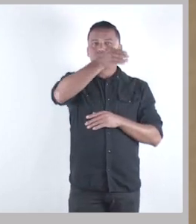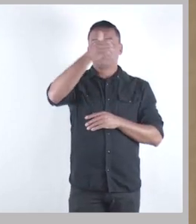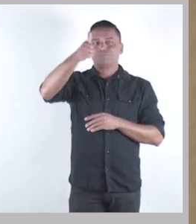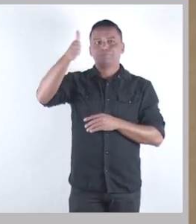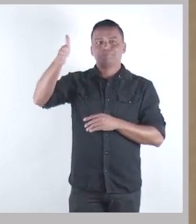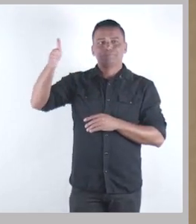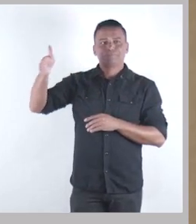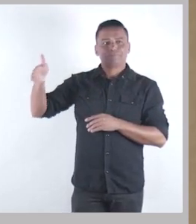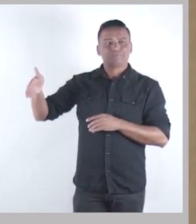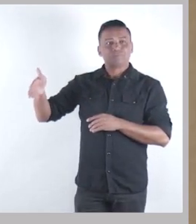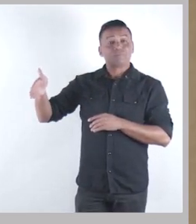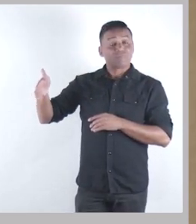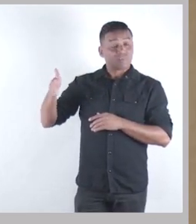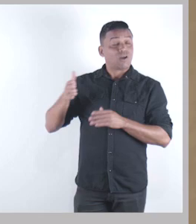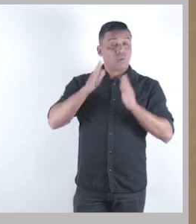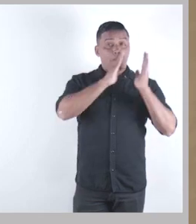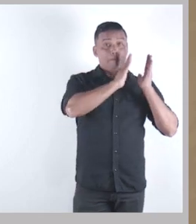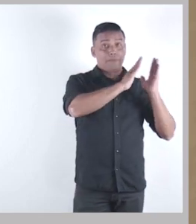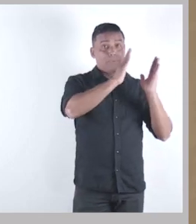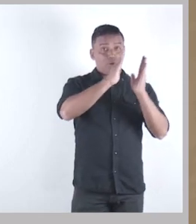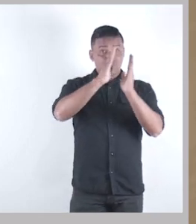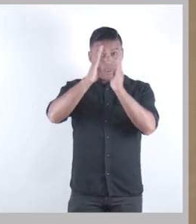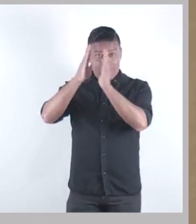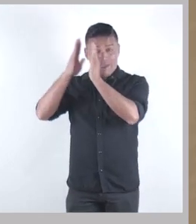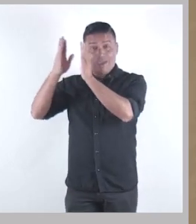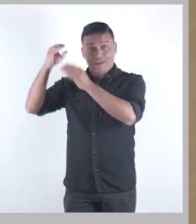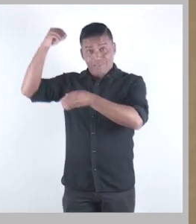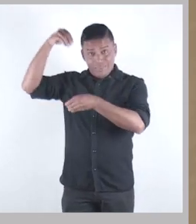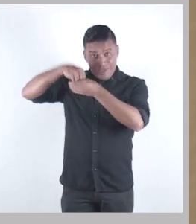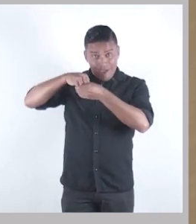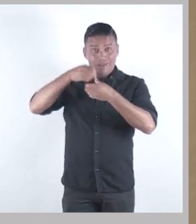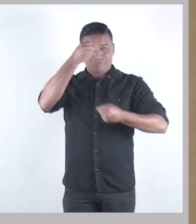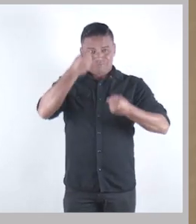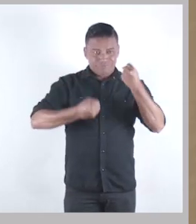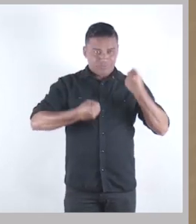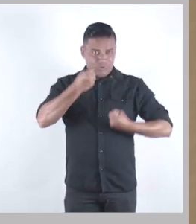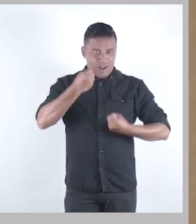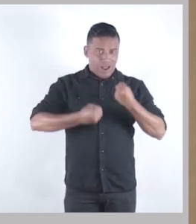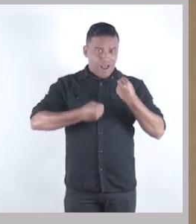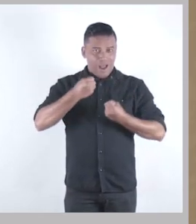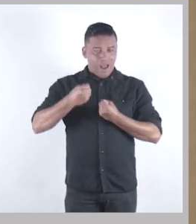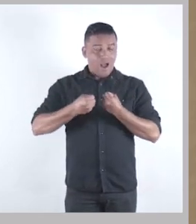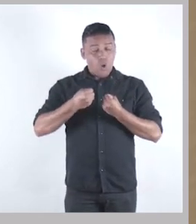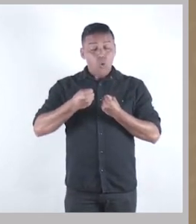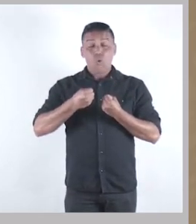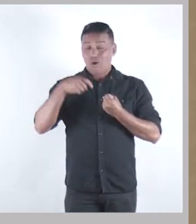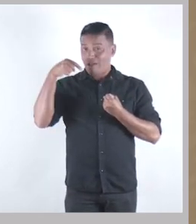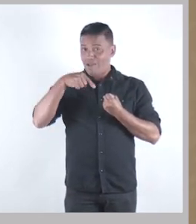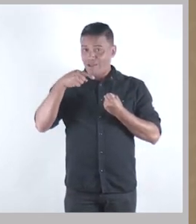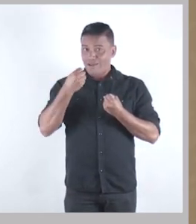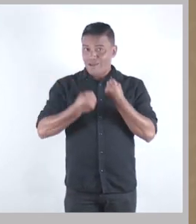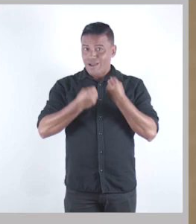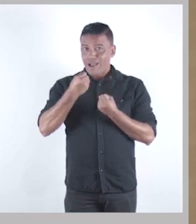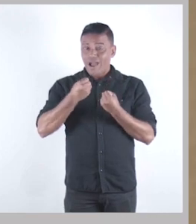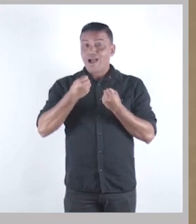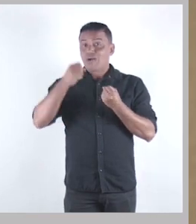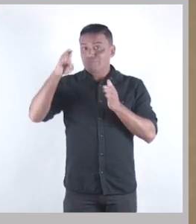Uma biblioteca, portanto, montada num veículo automóvel, e este veículo tem pontos de